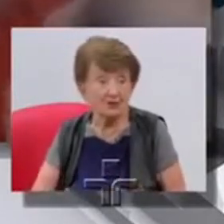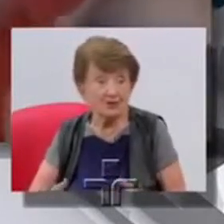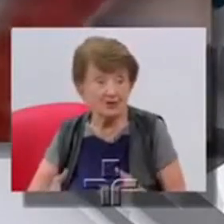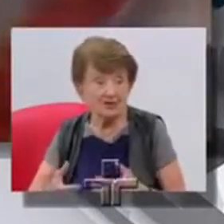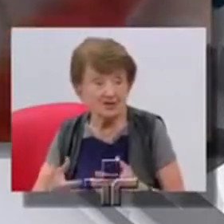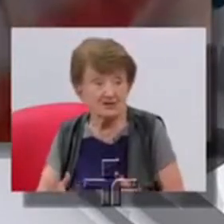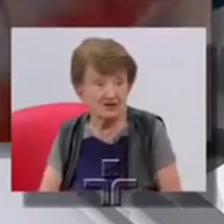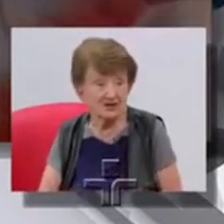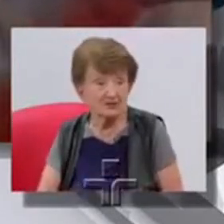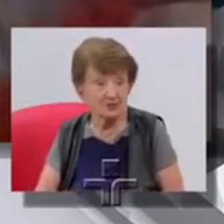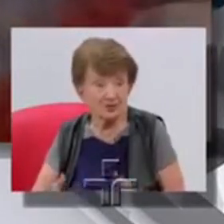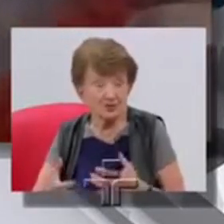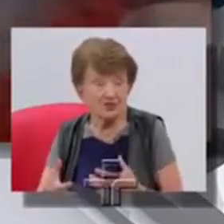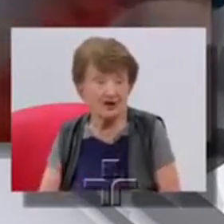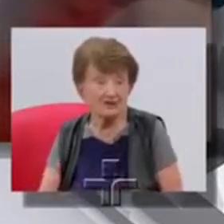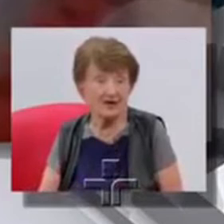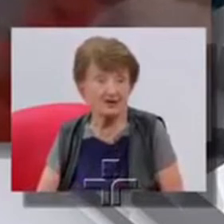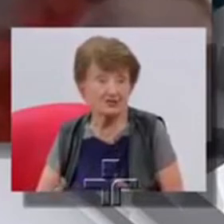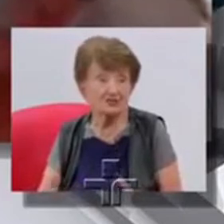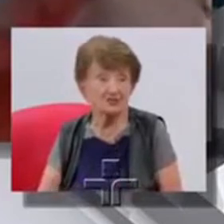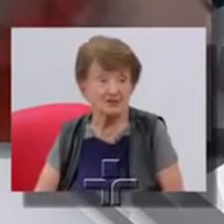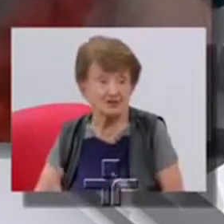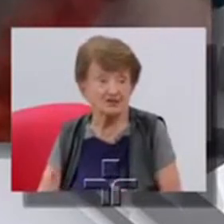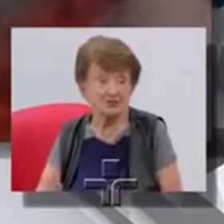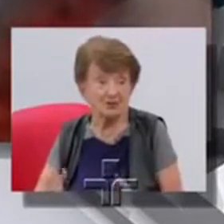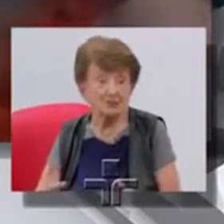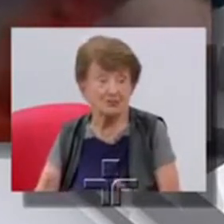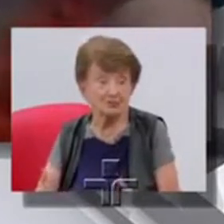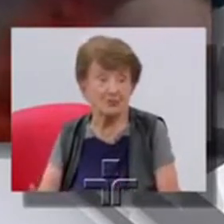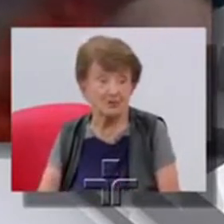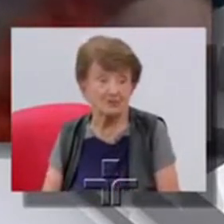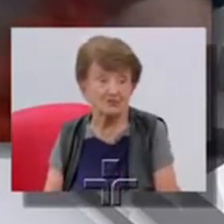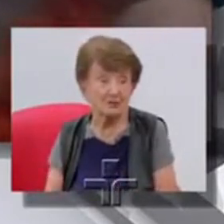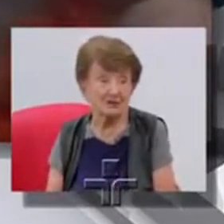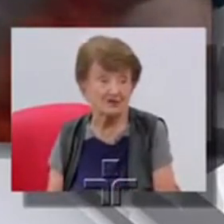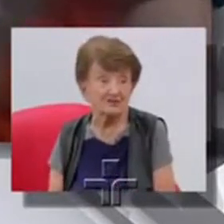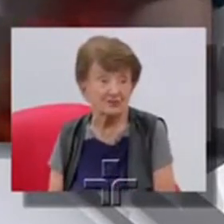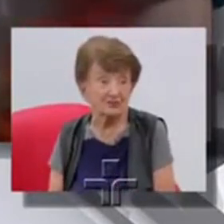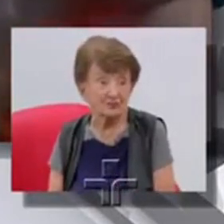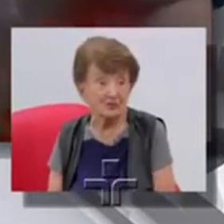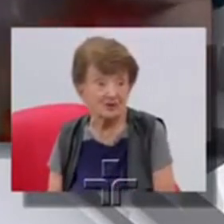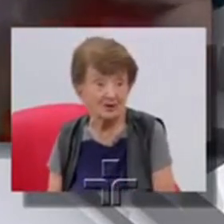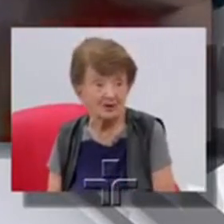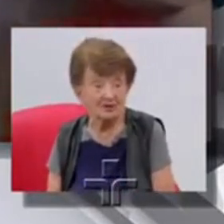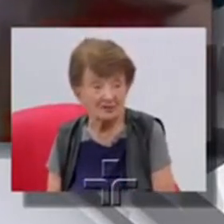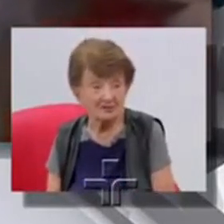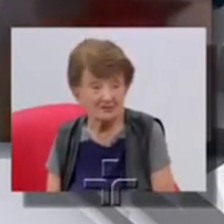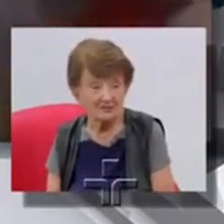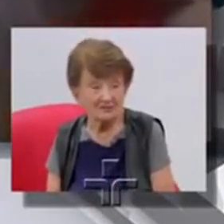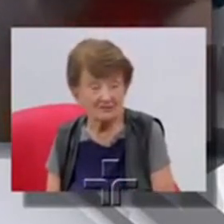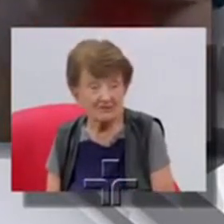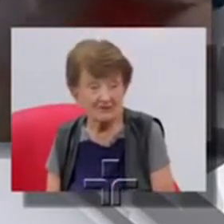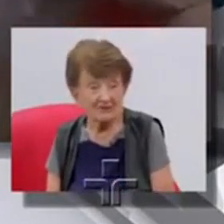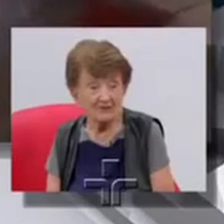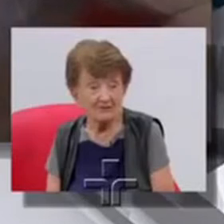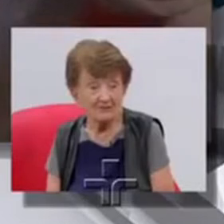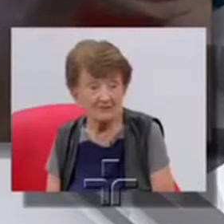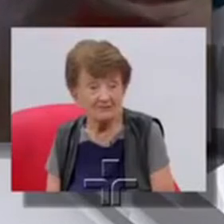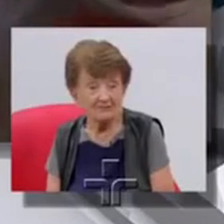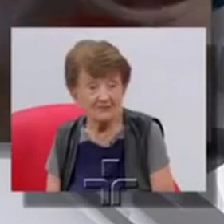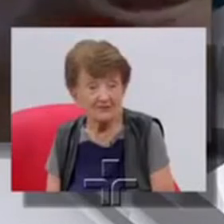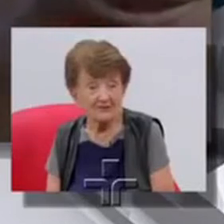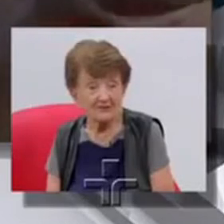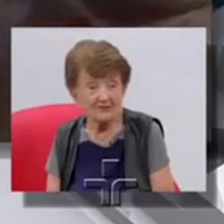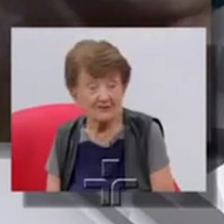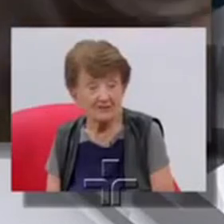principal interno da narrativa e dos problemas que aparecem no filme. A pergunta que já te fizeram 20